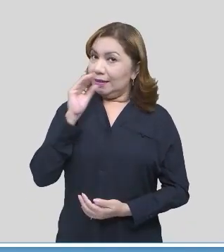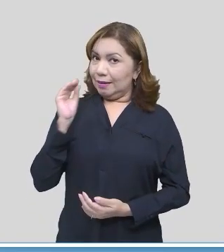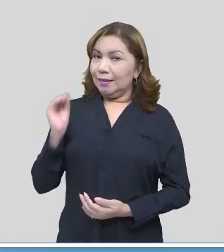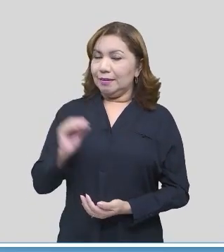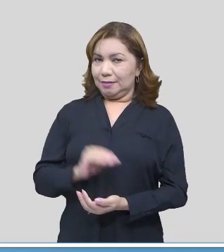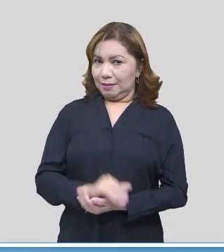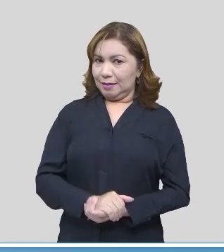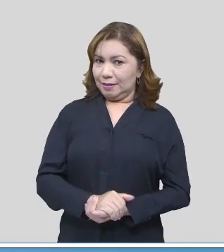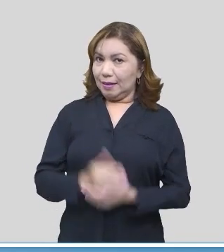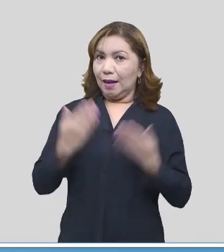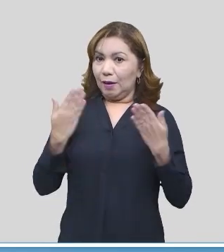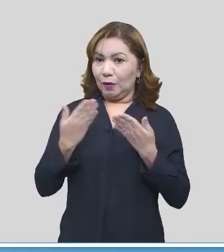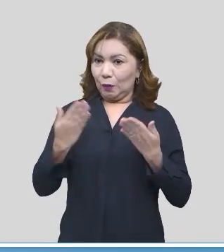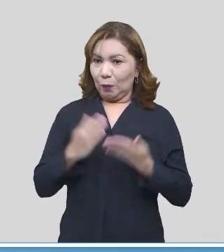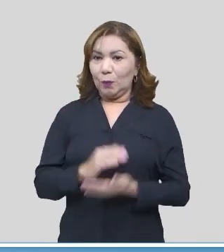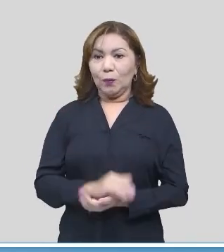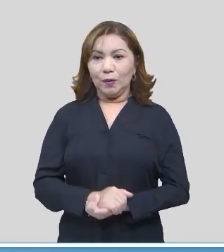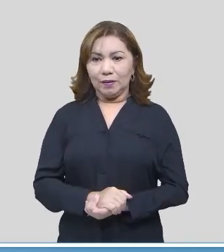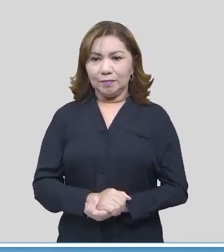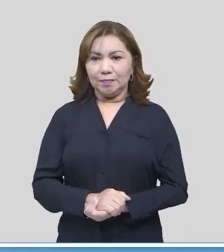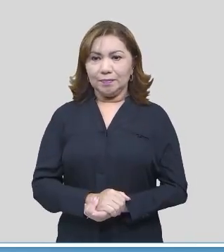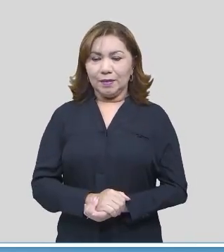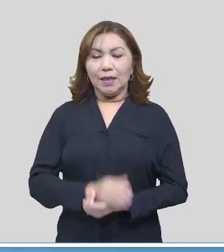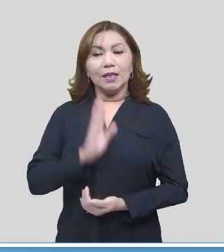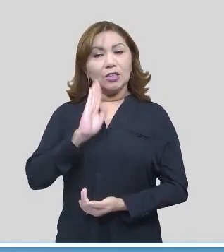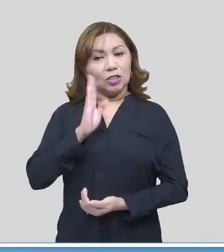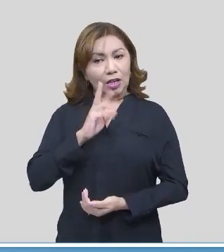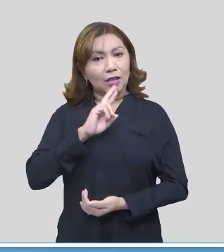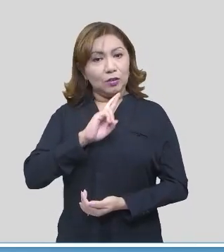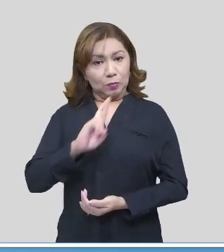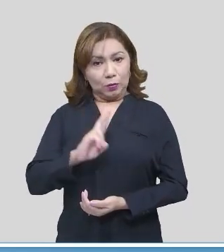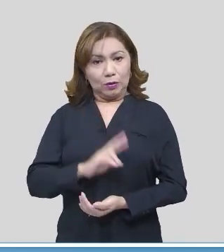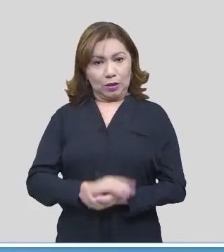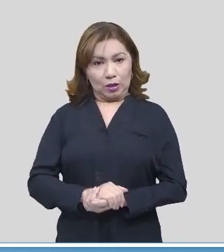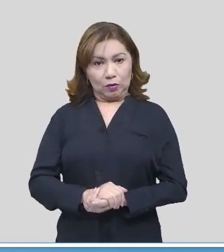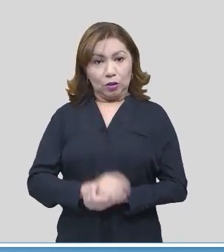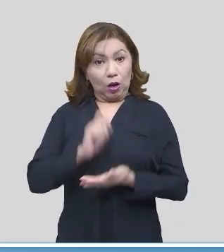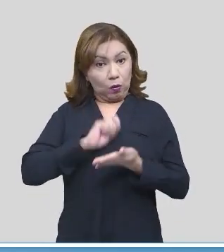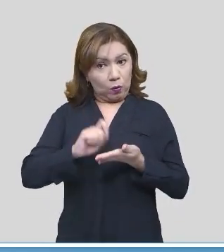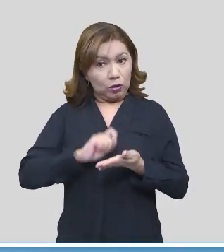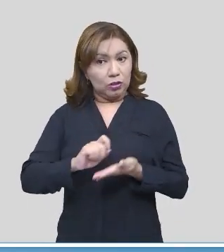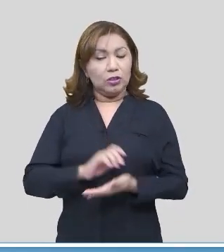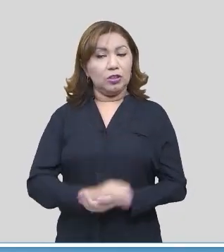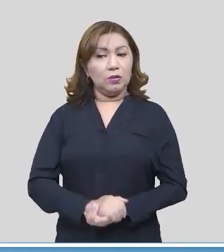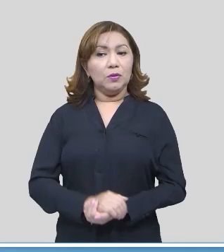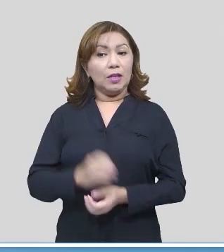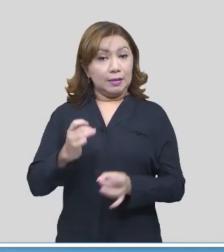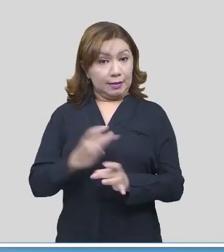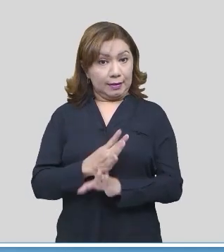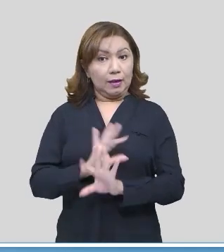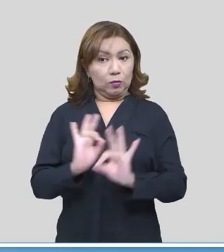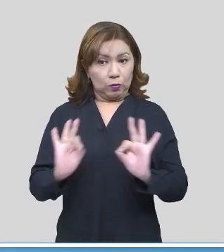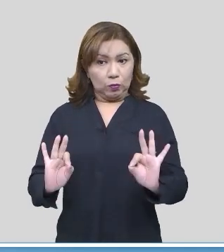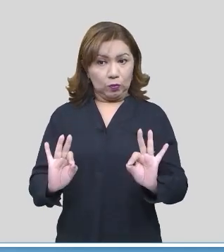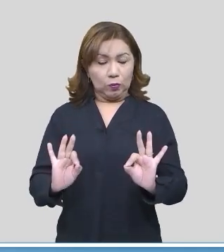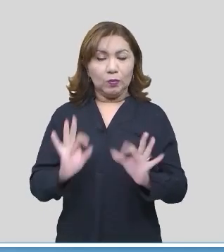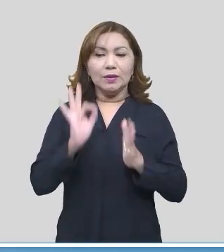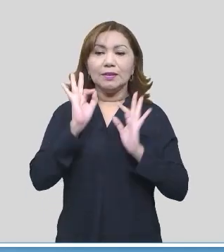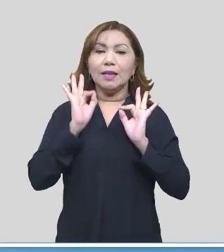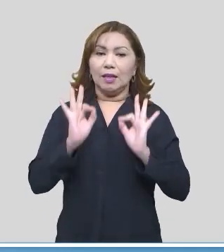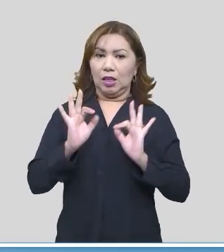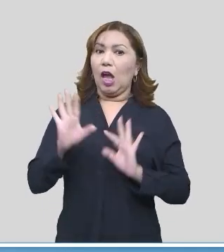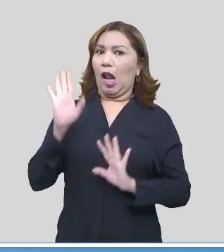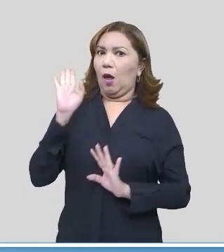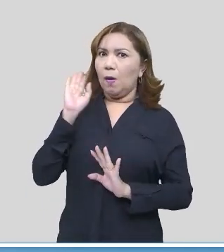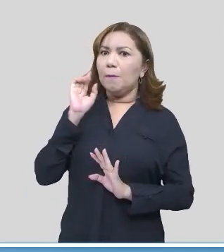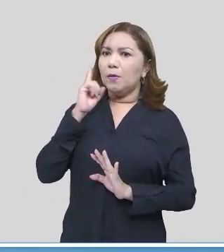Crianças, agora que vocês já responderam, já corrigiram, acertaram, porque eu ouvi a voz de vocês